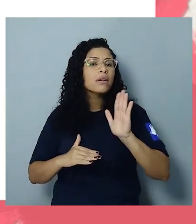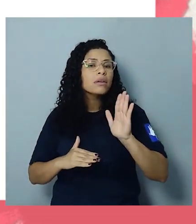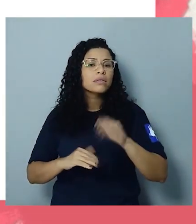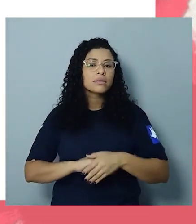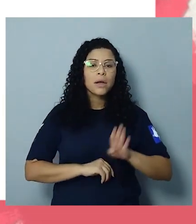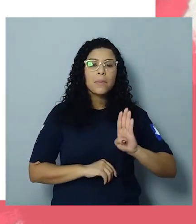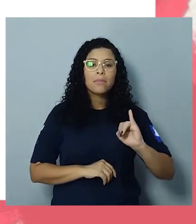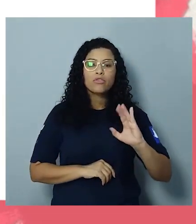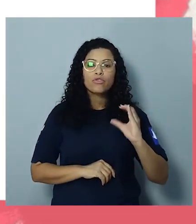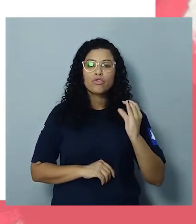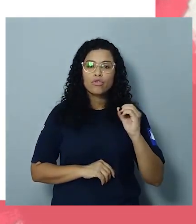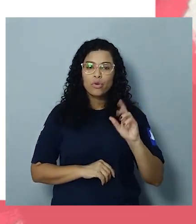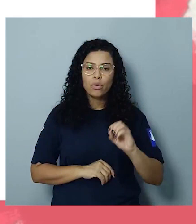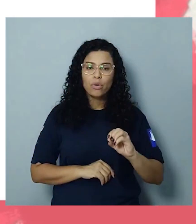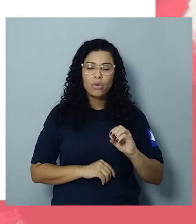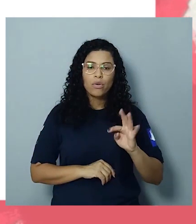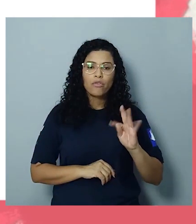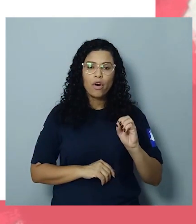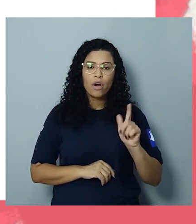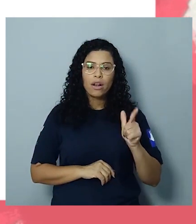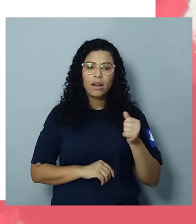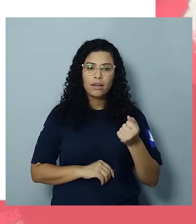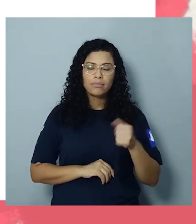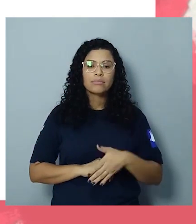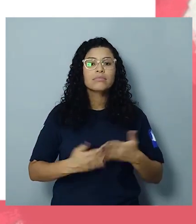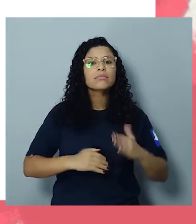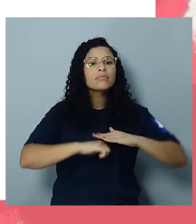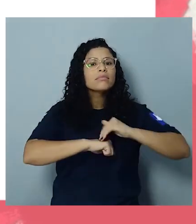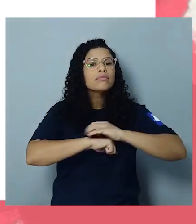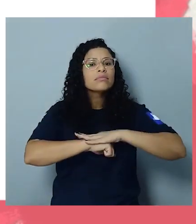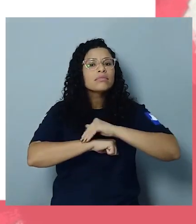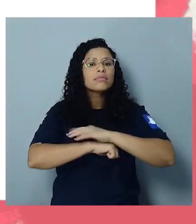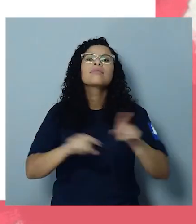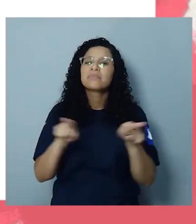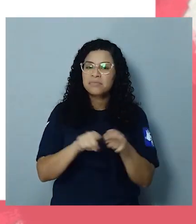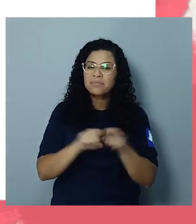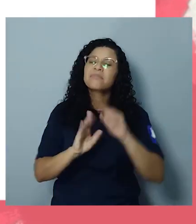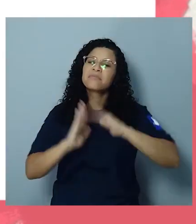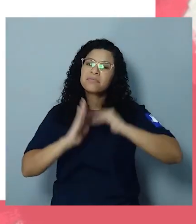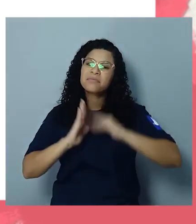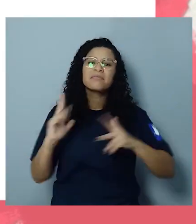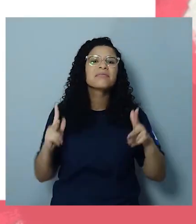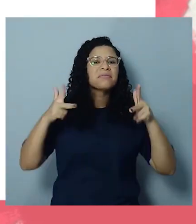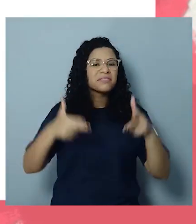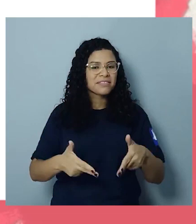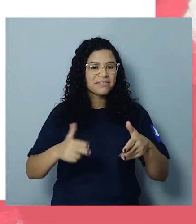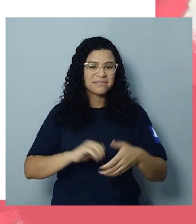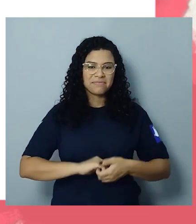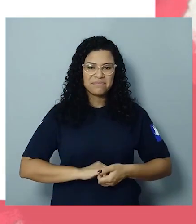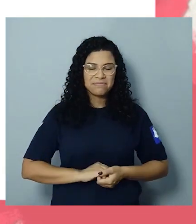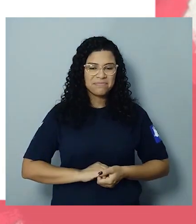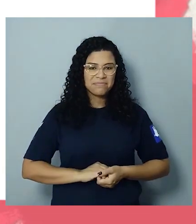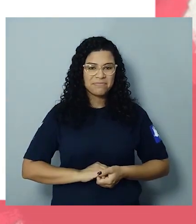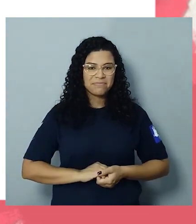tem baixo o bicho-folha lesma e a lesma ai a lesma também rasteja então vou colocar